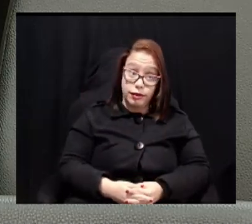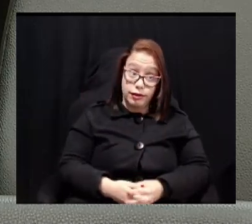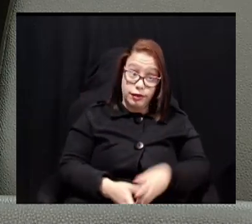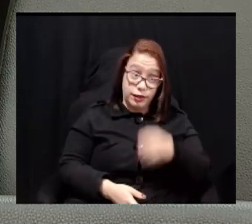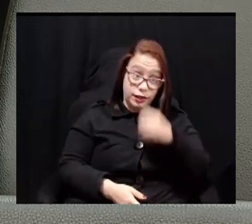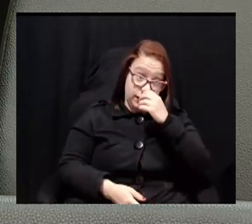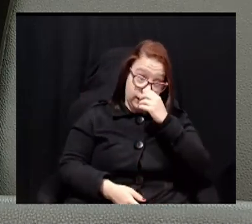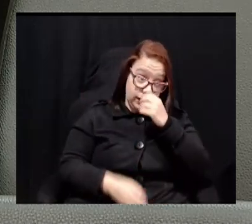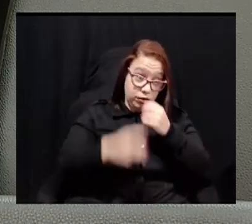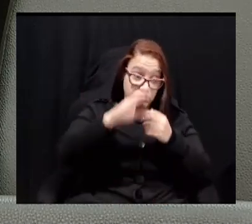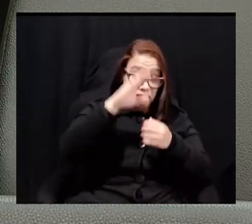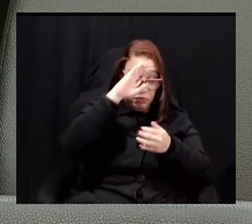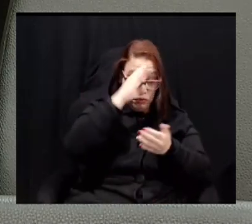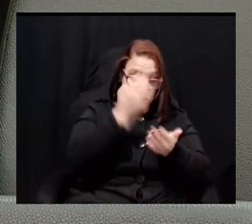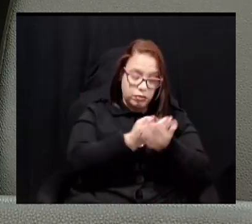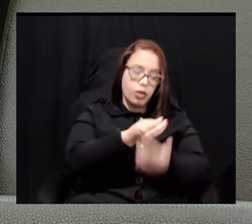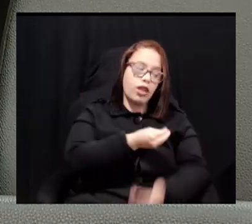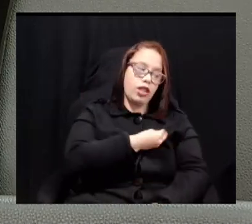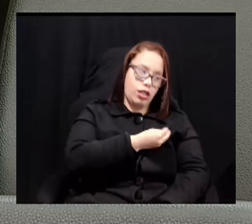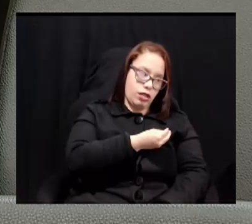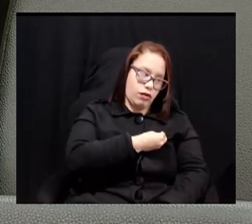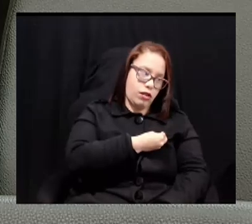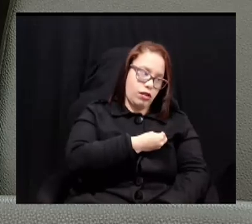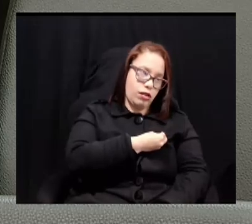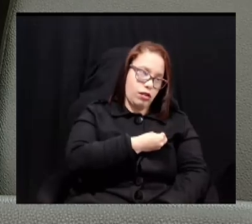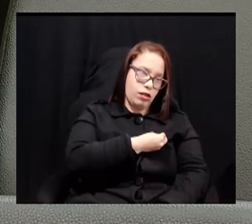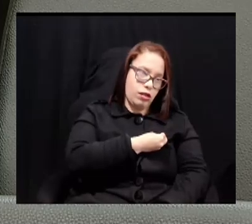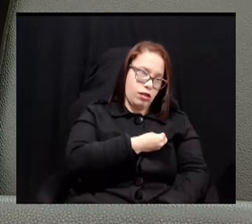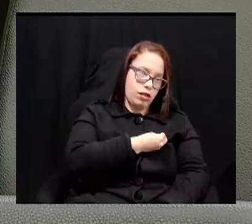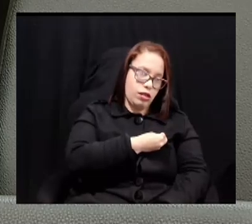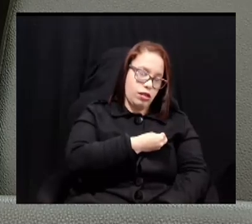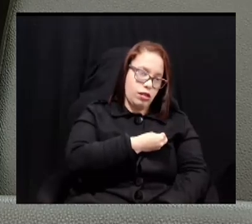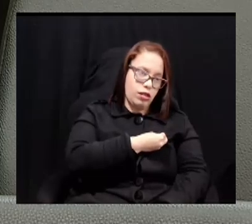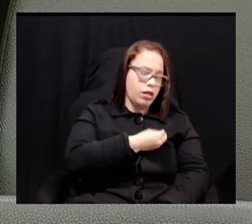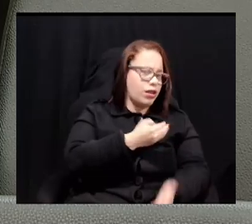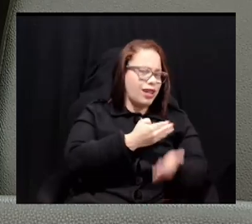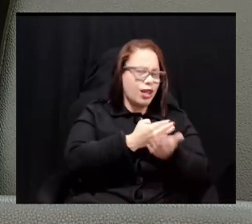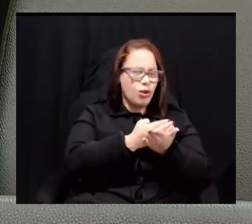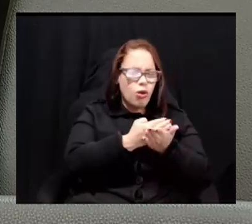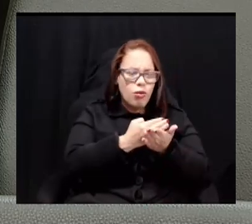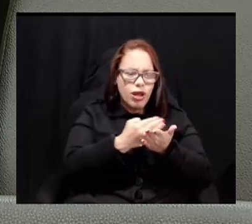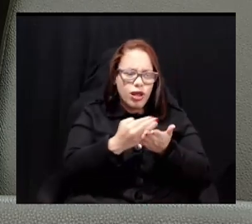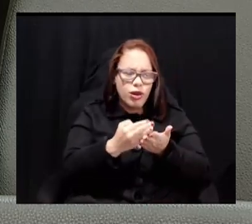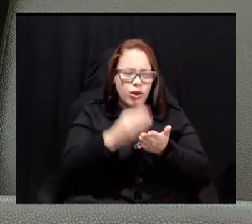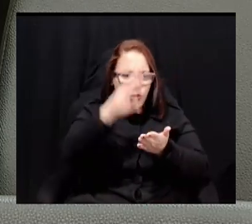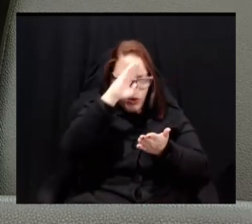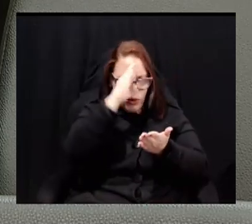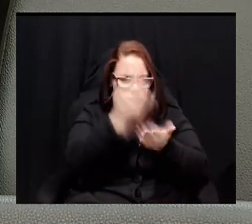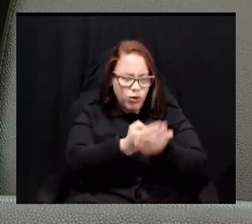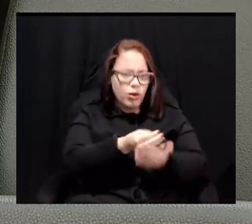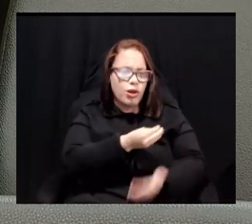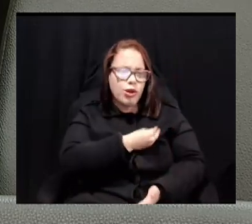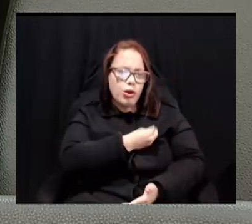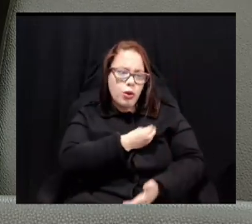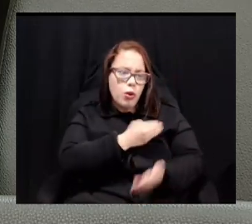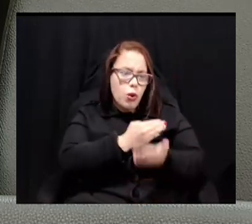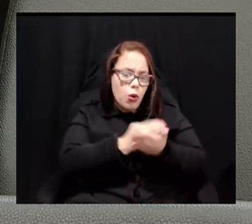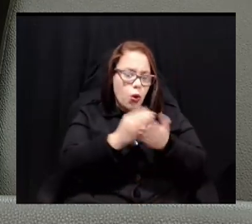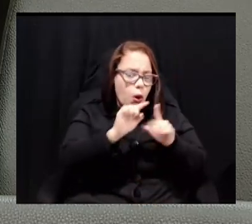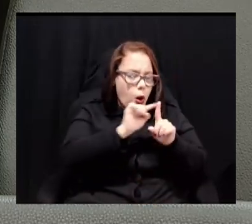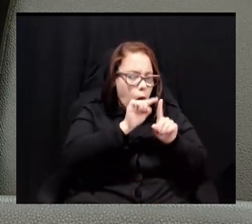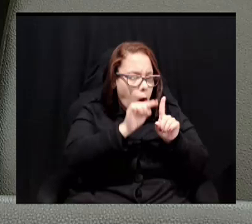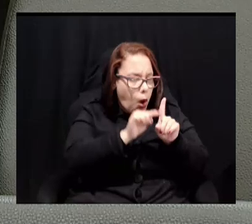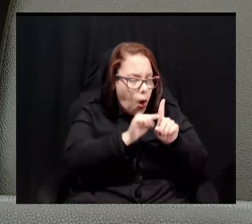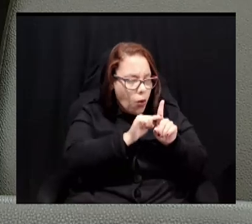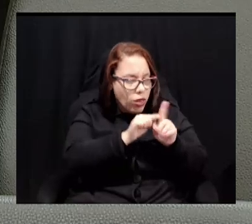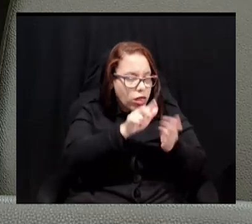vida. E a vida desde a sua concepção. E como eu acredito na vida desde a sua concepção, ter um sepultamento digno